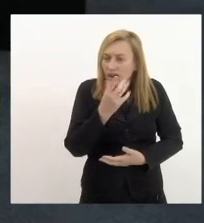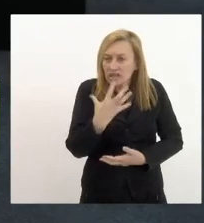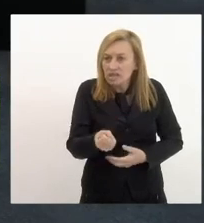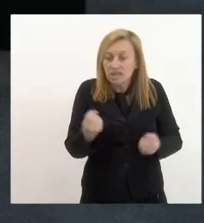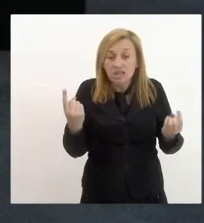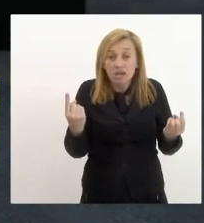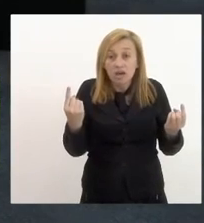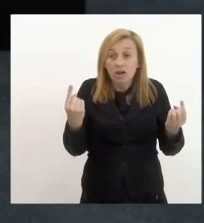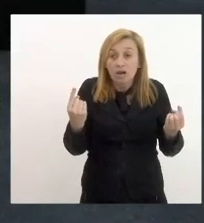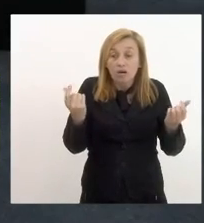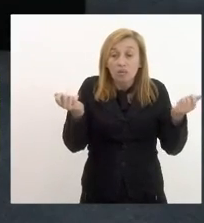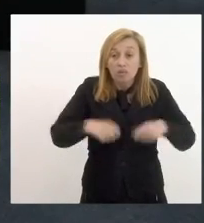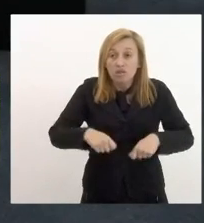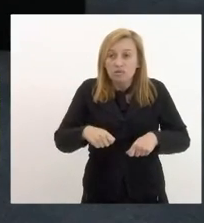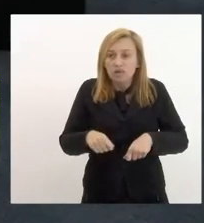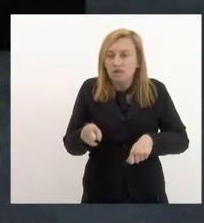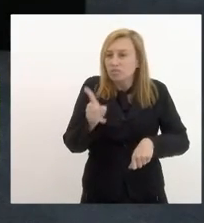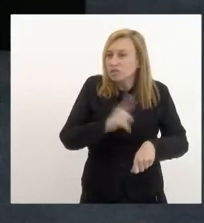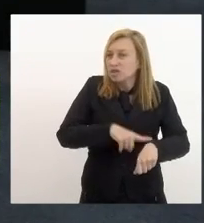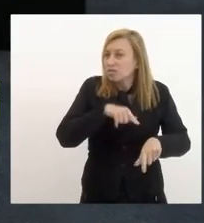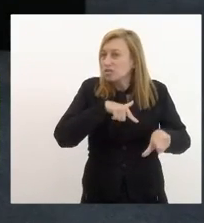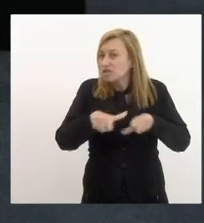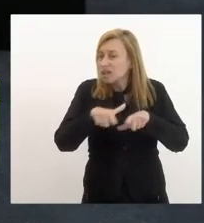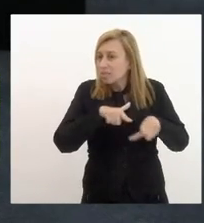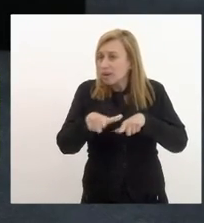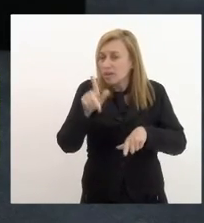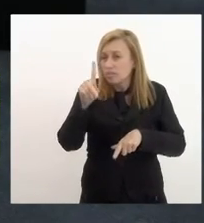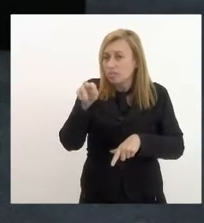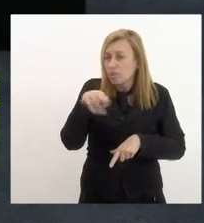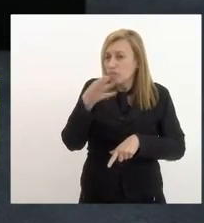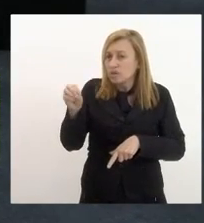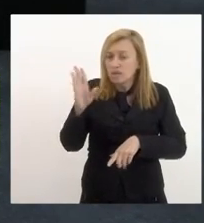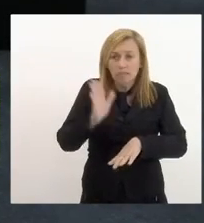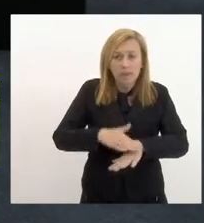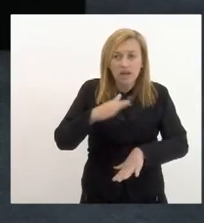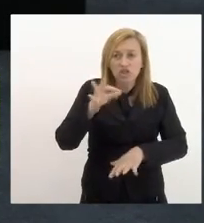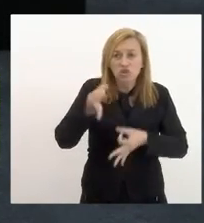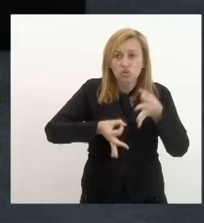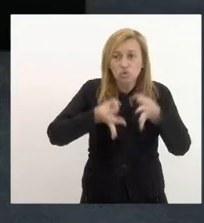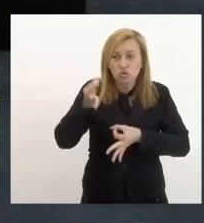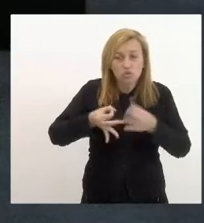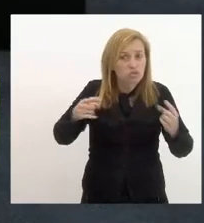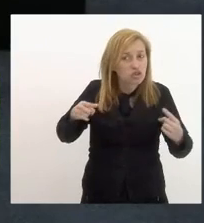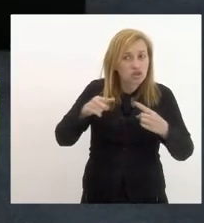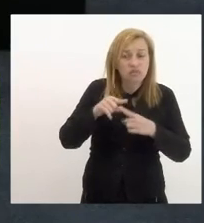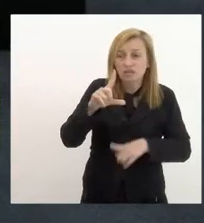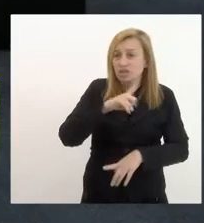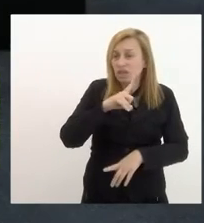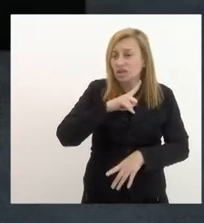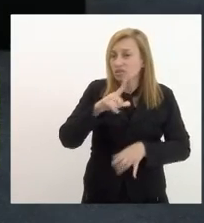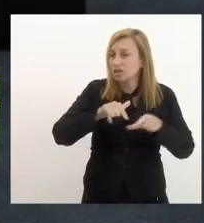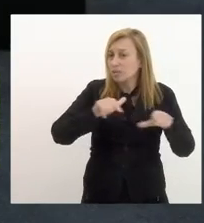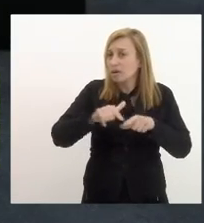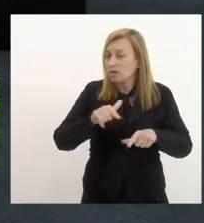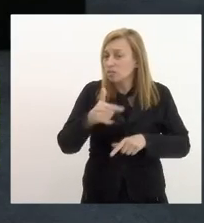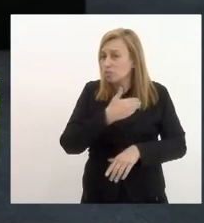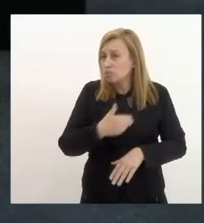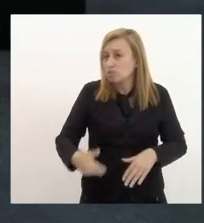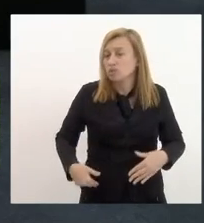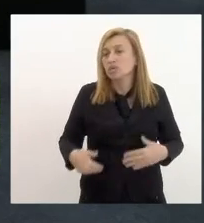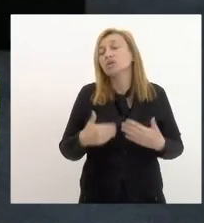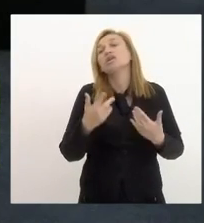da promoção por tempo de serviço porque ela é mais justa e objetiva que a no serviço público